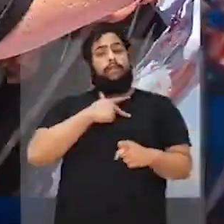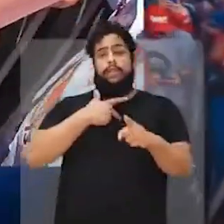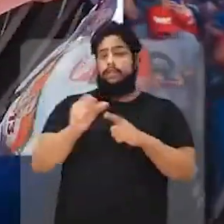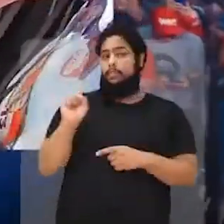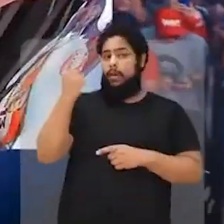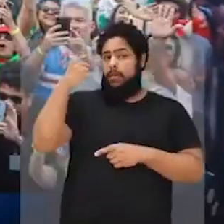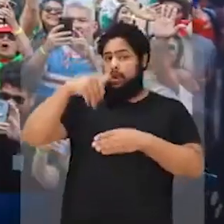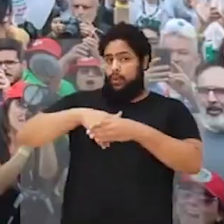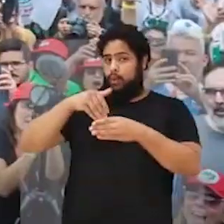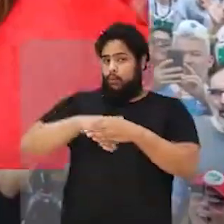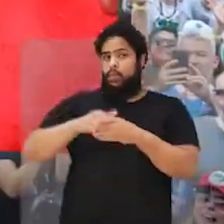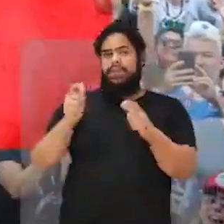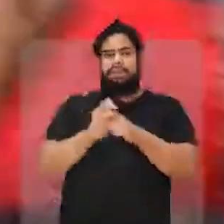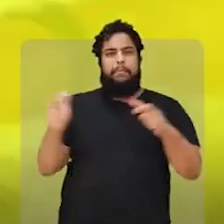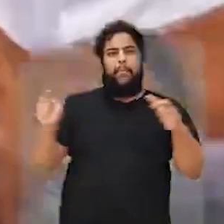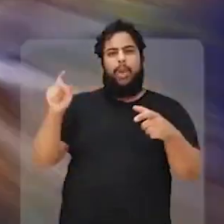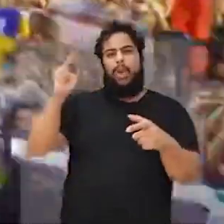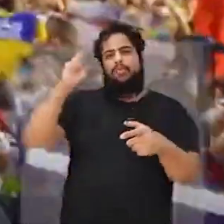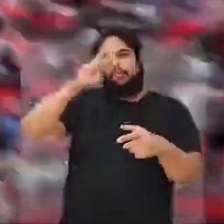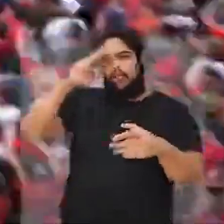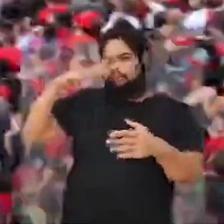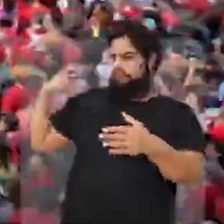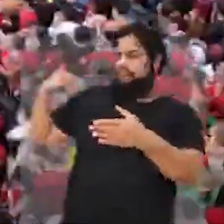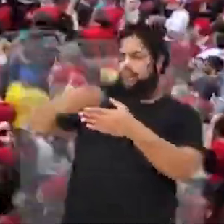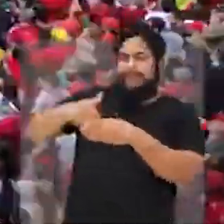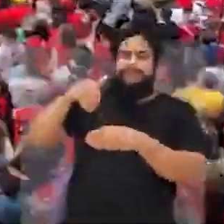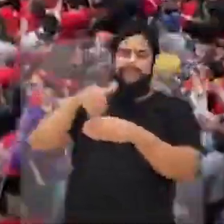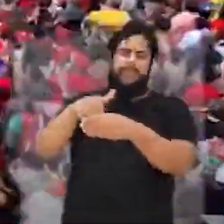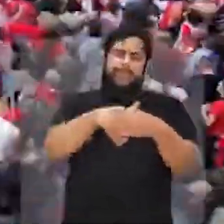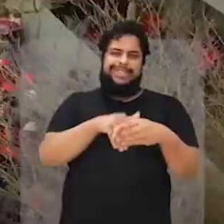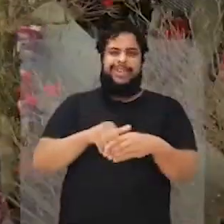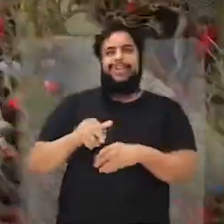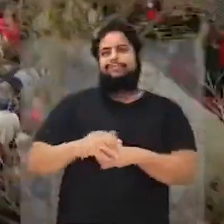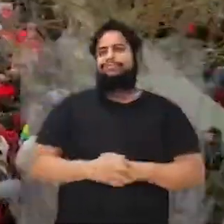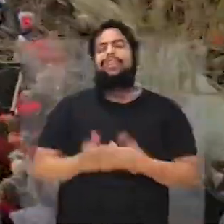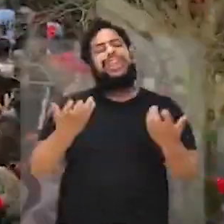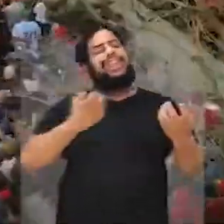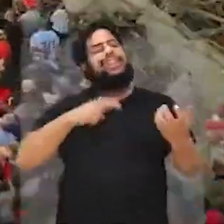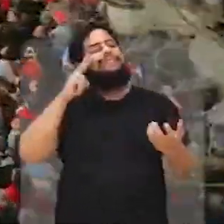Lula venceu o primeiro turno com a maior votação da história.